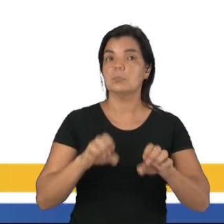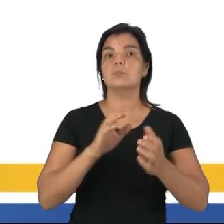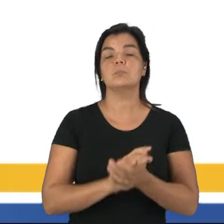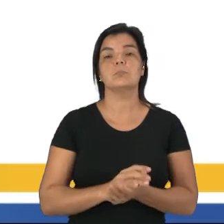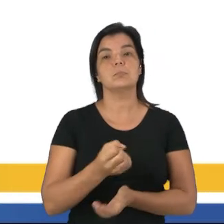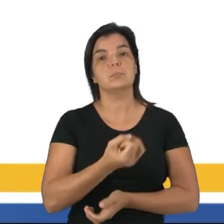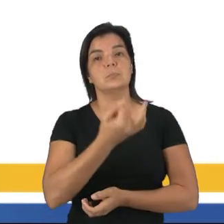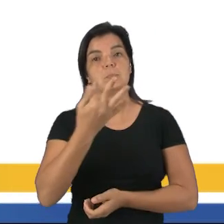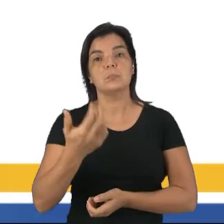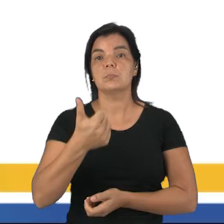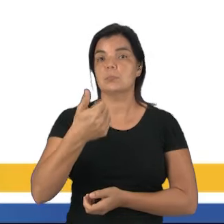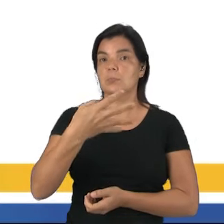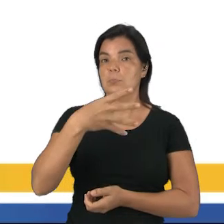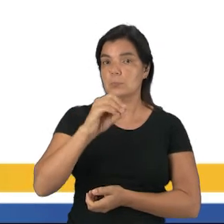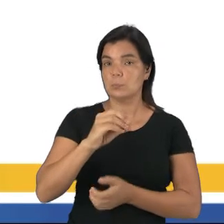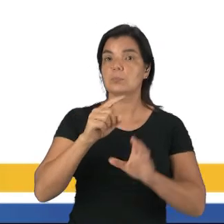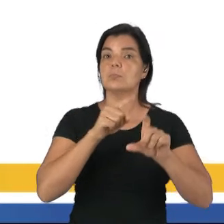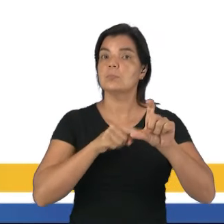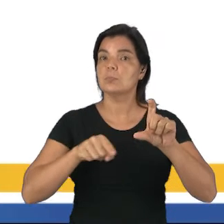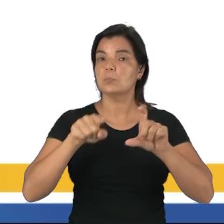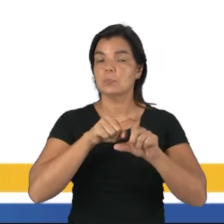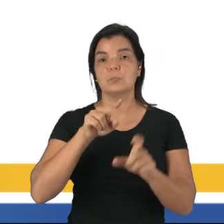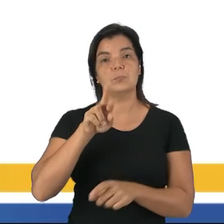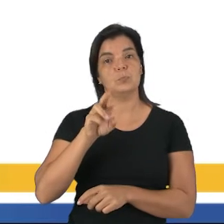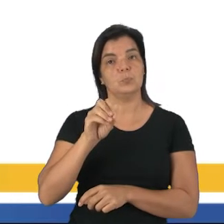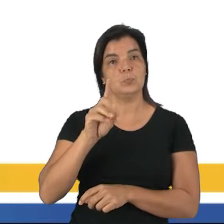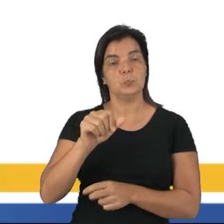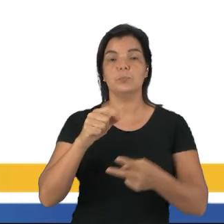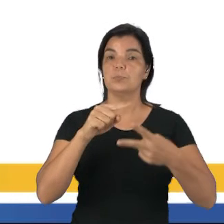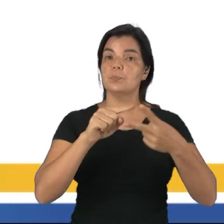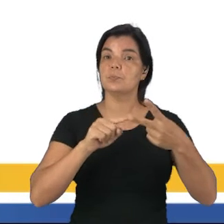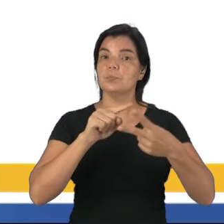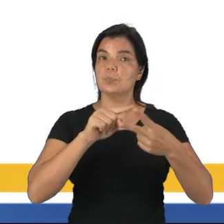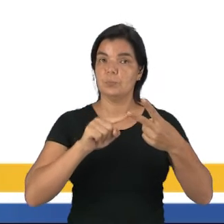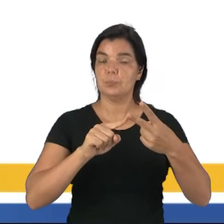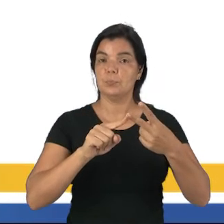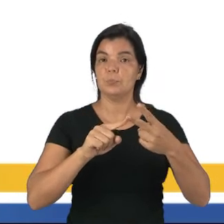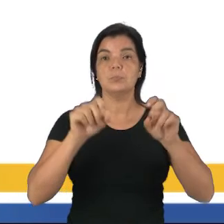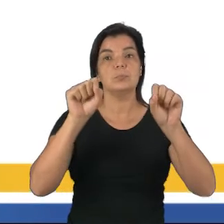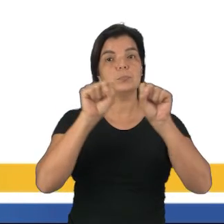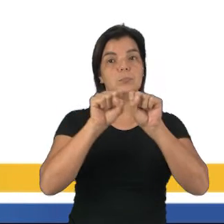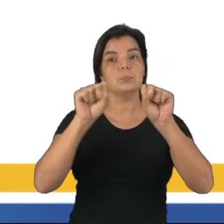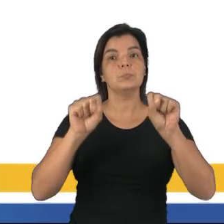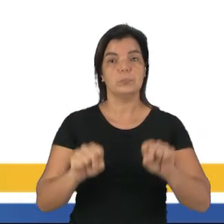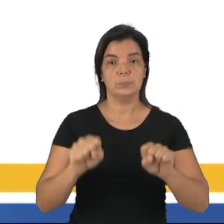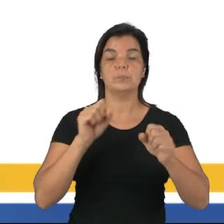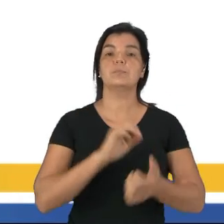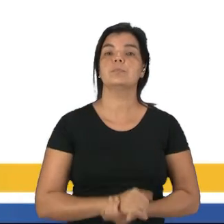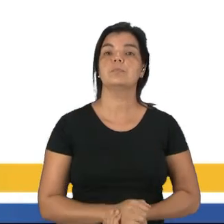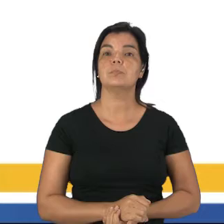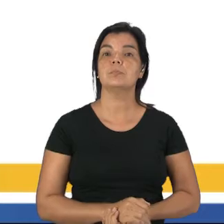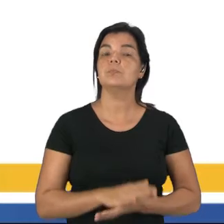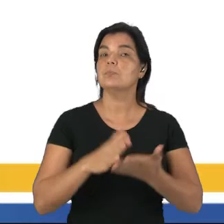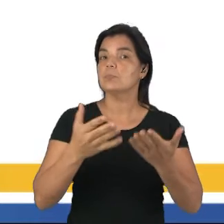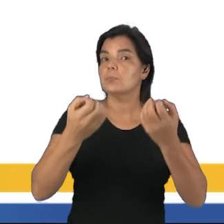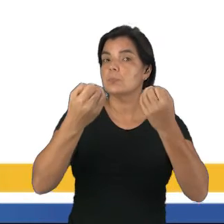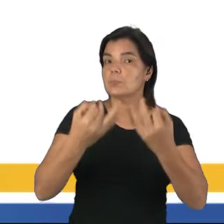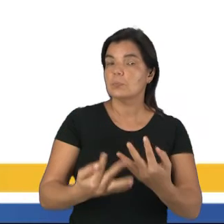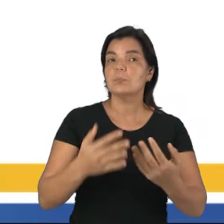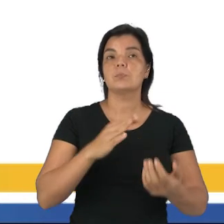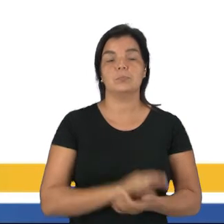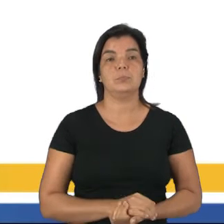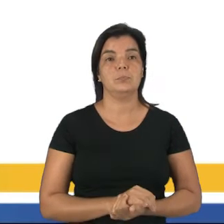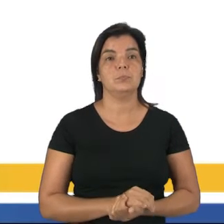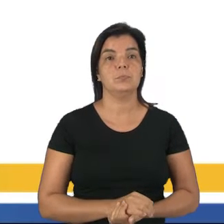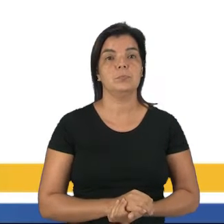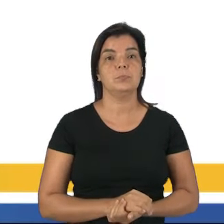a quantidade de rodas. Como eu tenho 2 equações, eu formo um sistema. E como foi falado, nós vamos procurar fazer